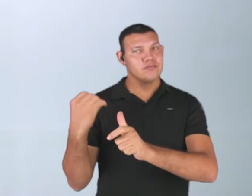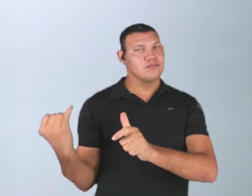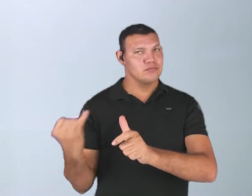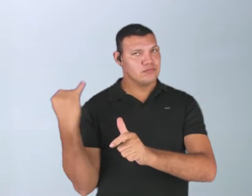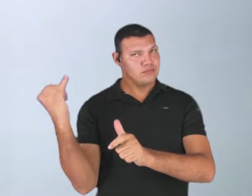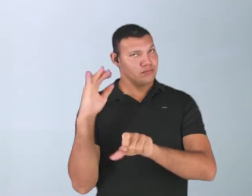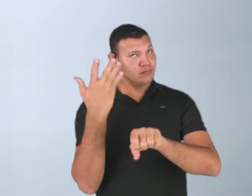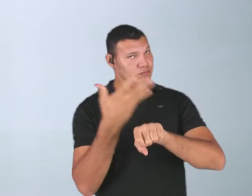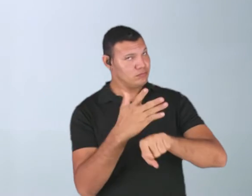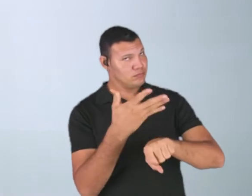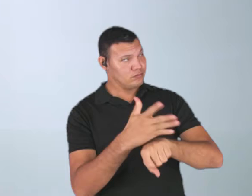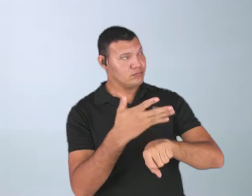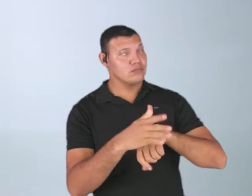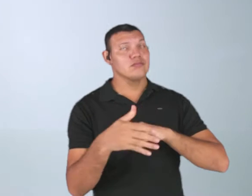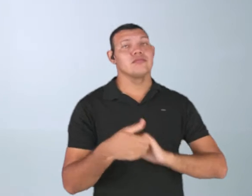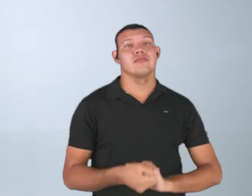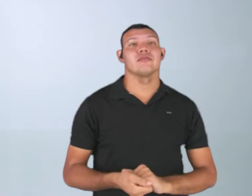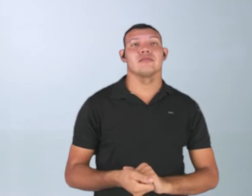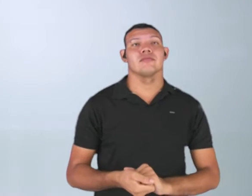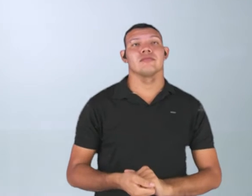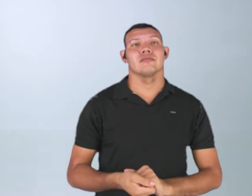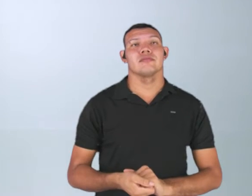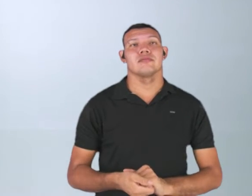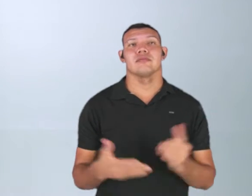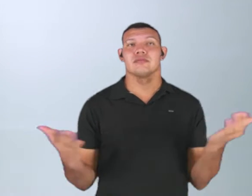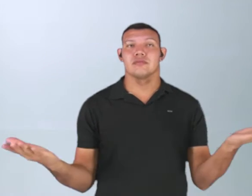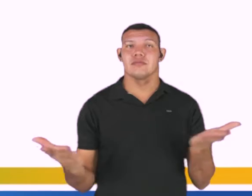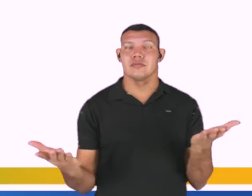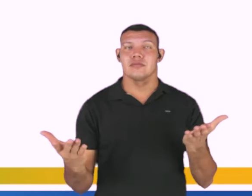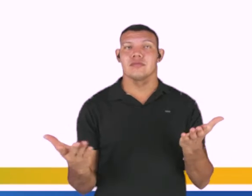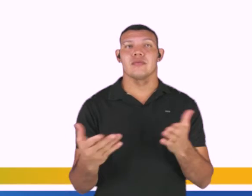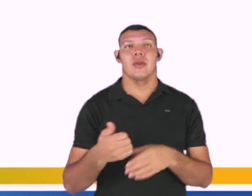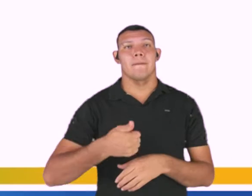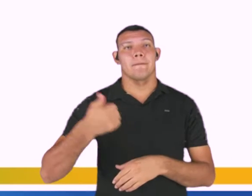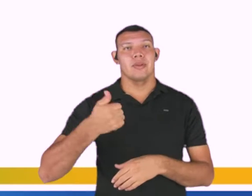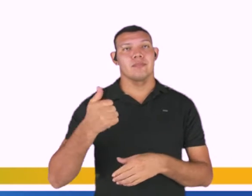na prática. Então acompanhe comigo o primeiro exercício.